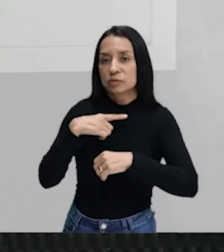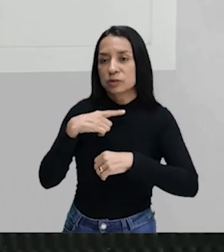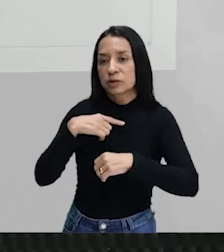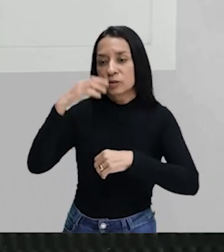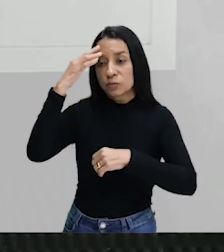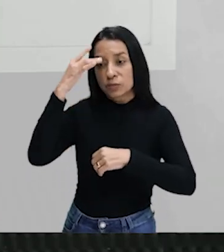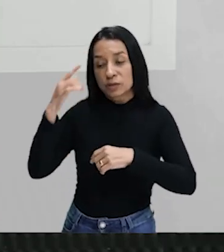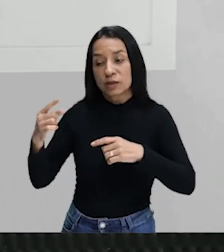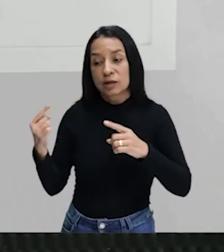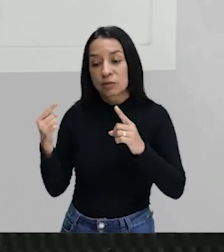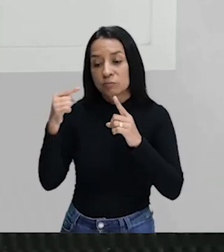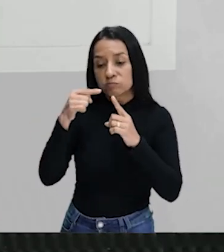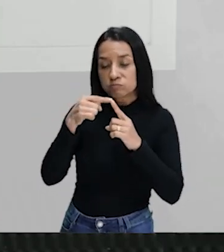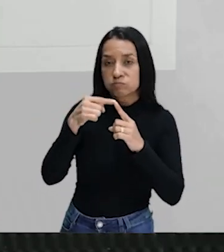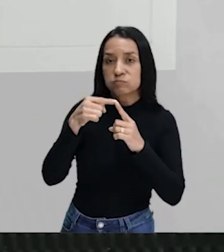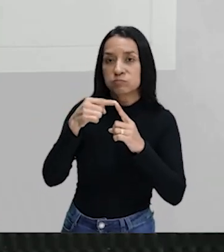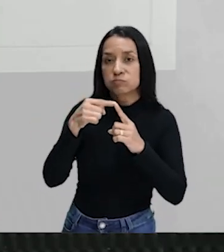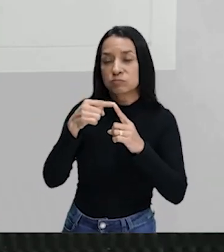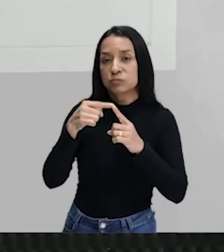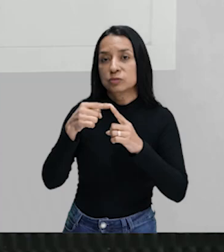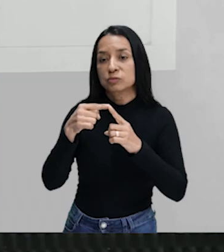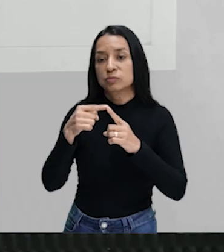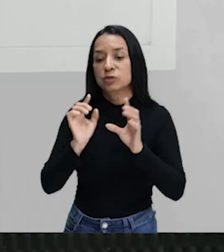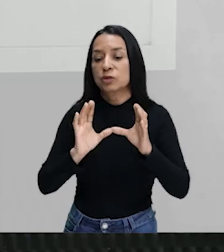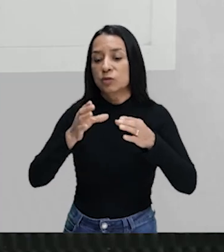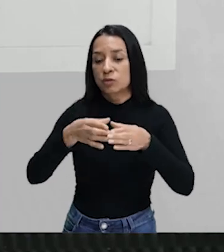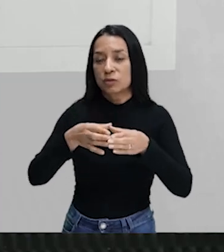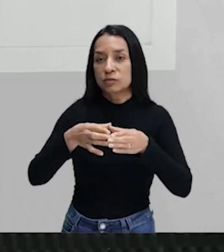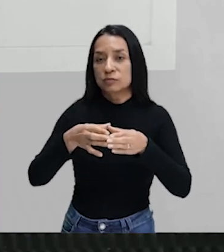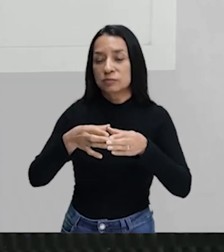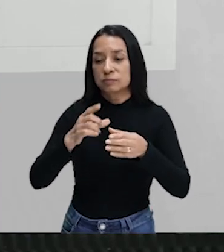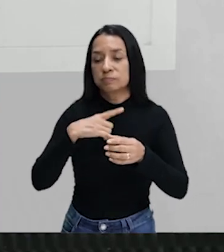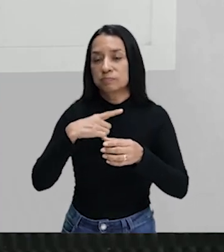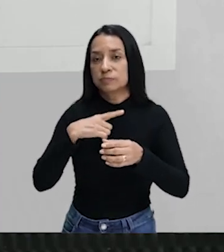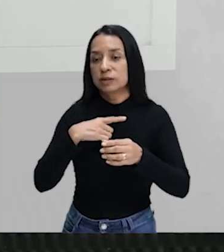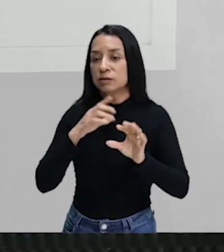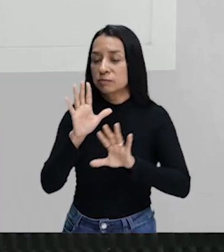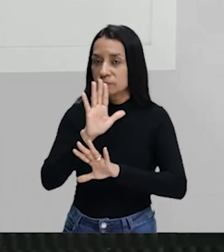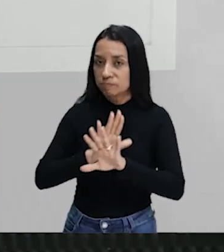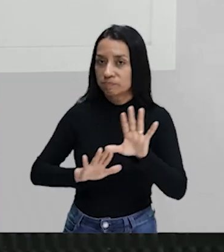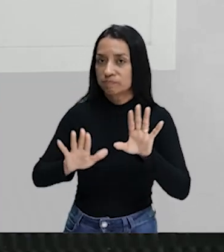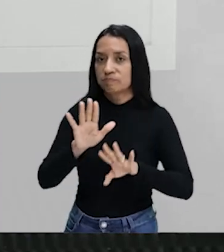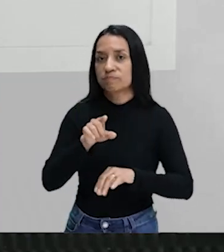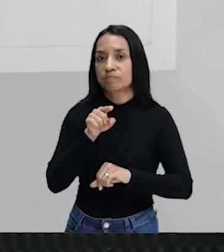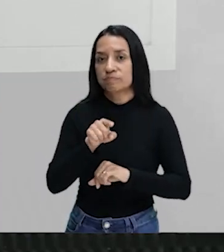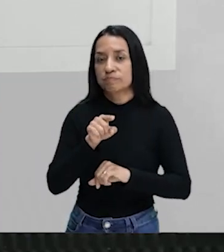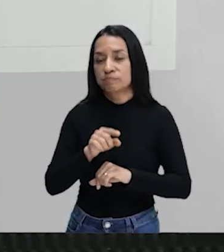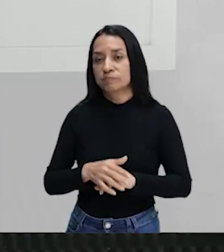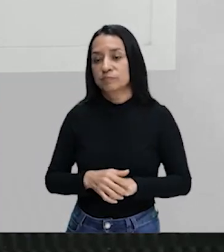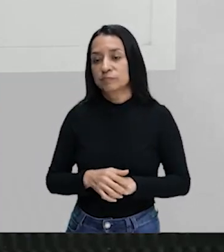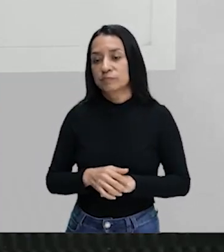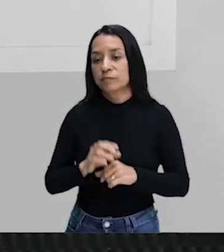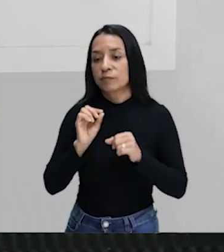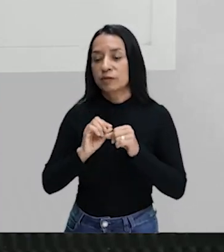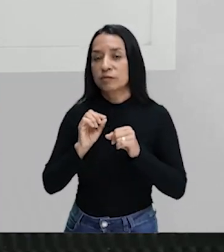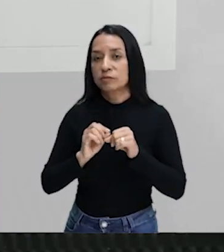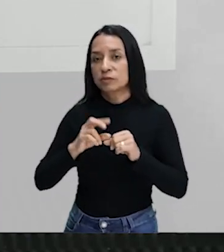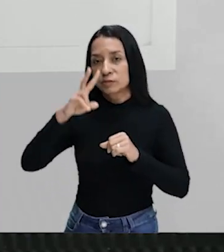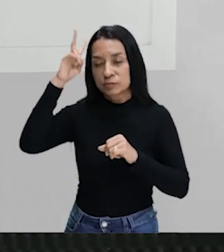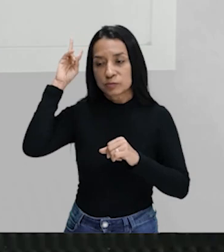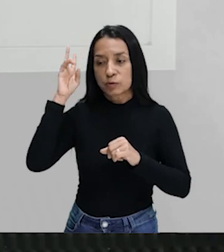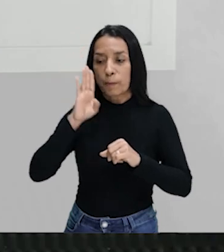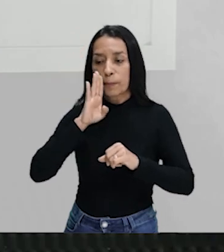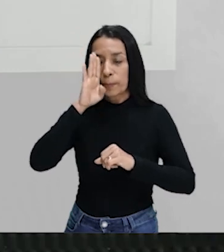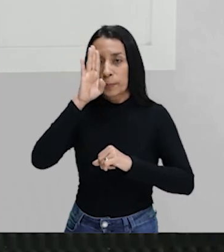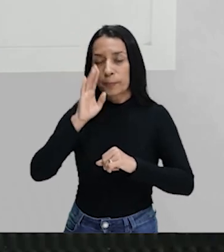viu? Tenha muito cuidado, você que vai fazer o vestibular